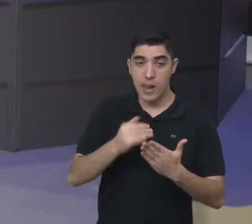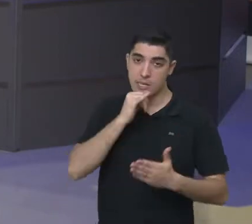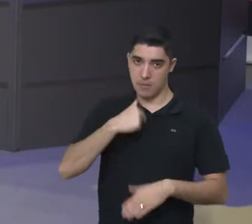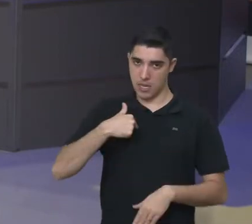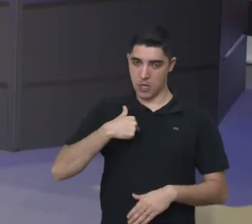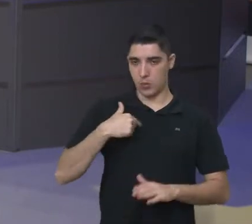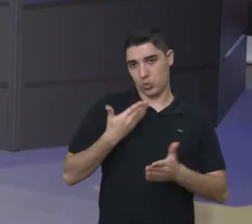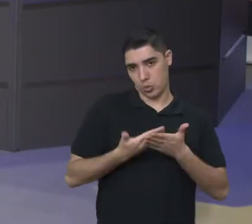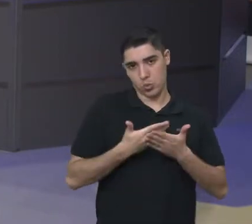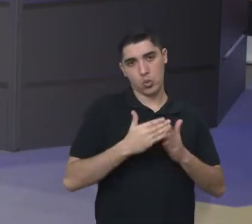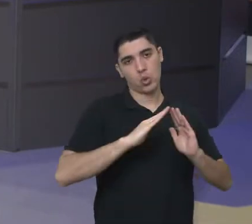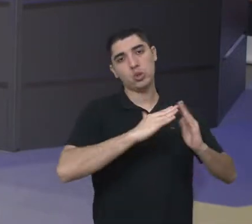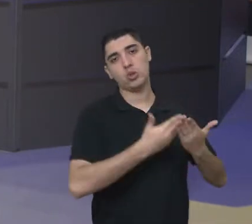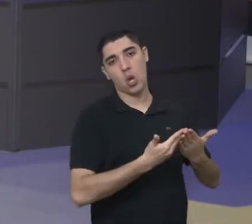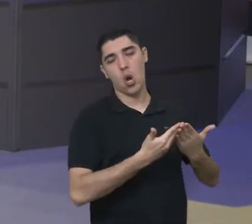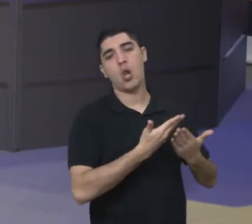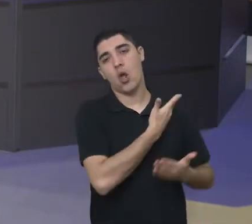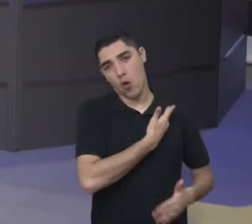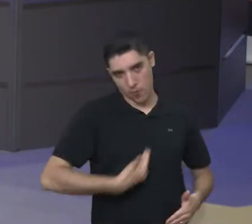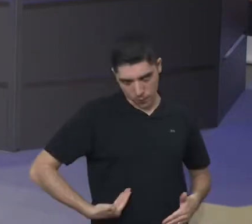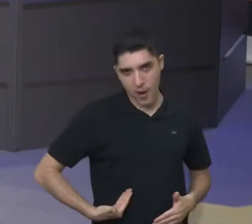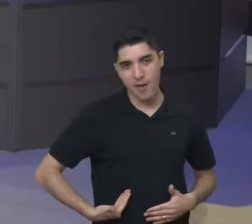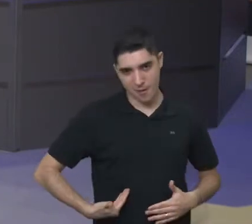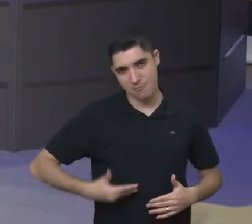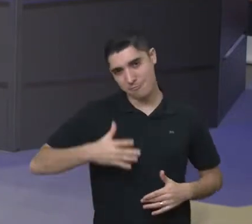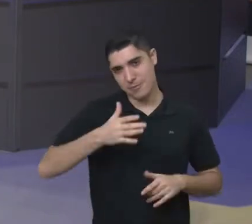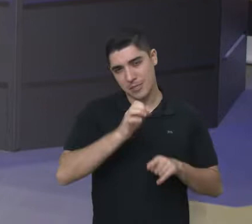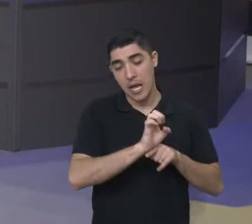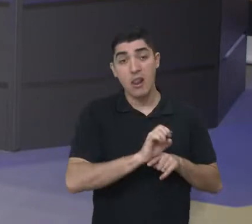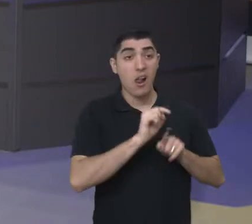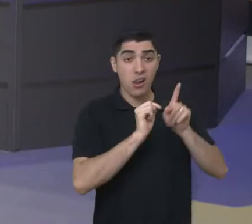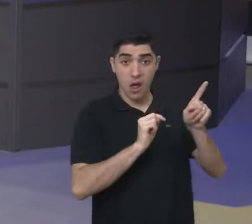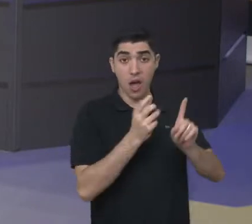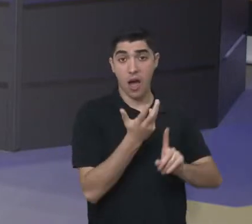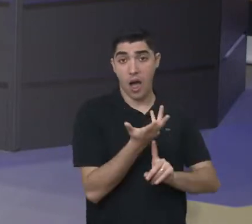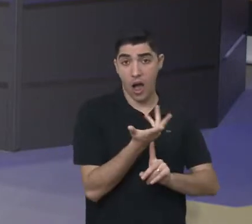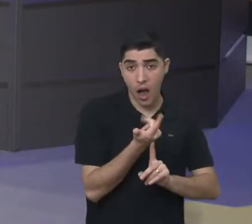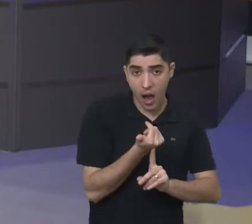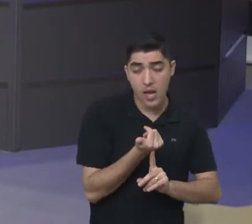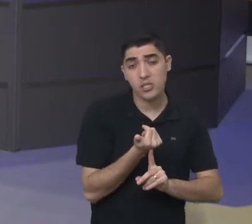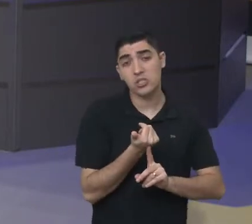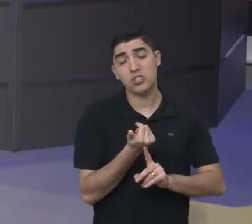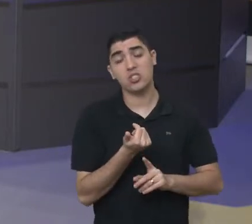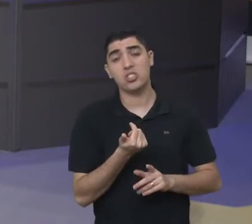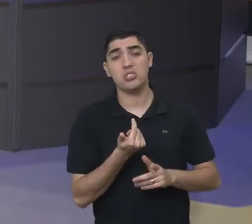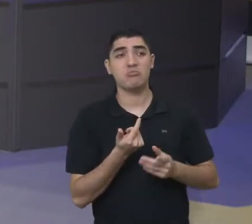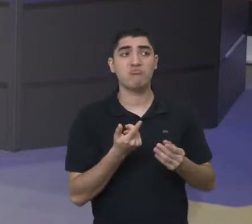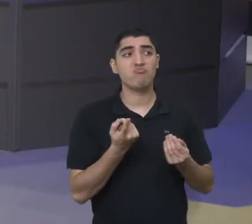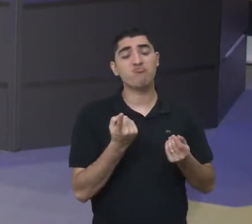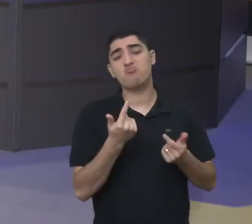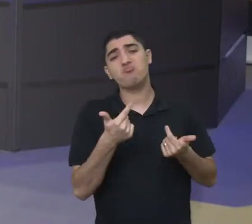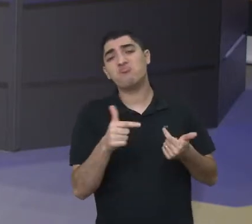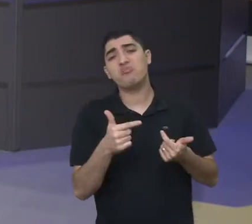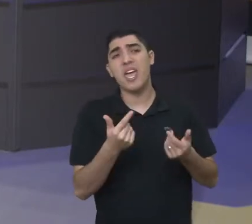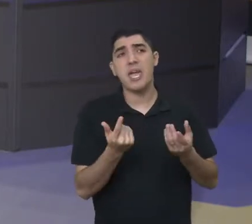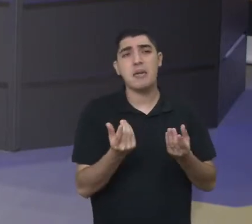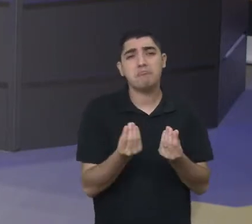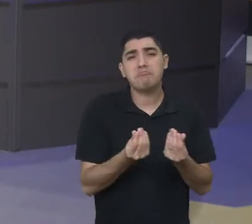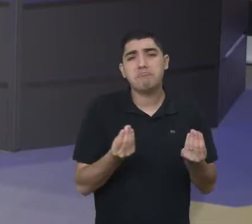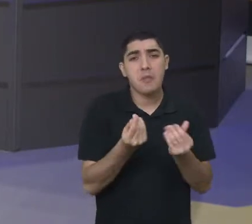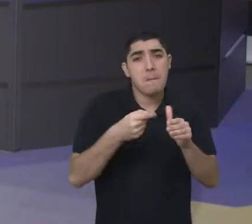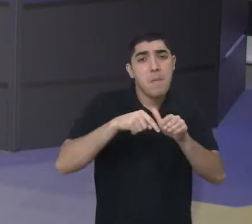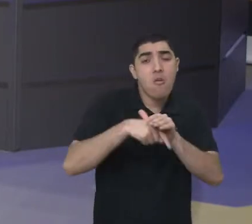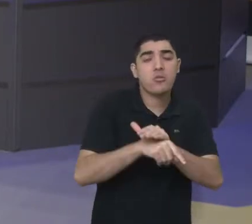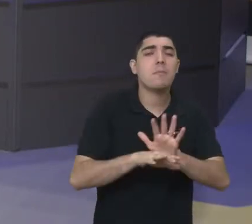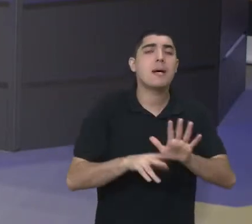de um sistema público de educação onde a arte não é tão funda assim, a matéria de arte na escola. E como